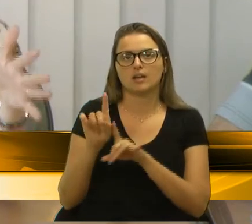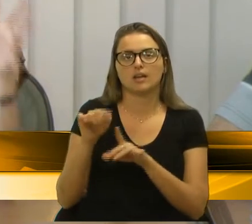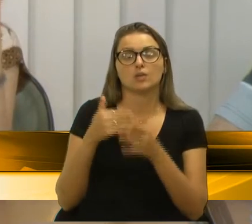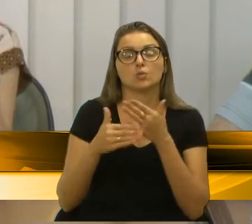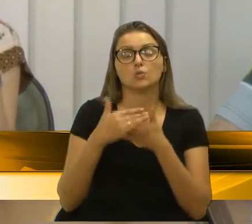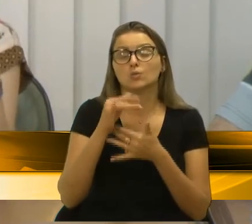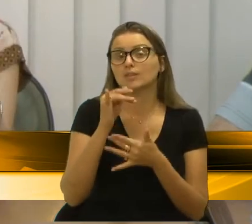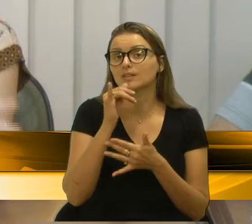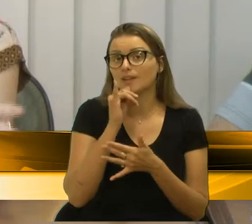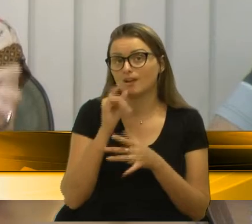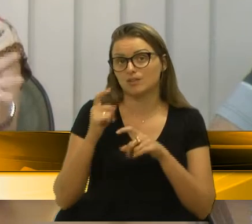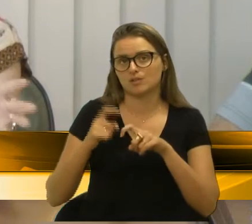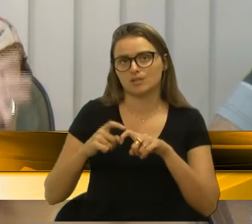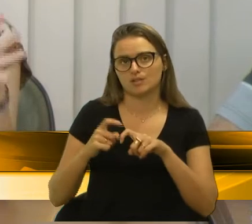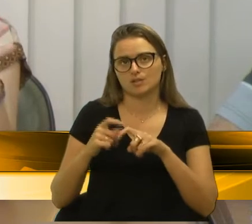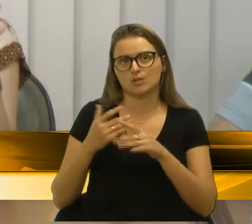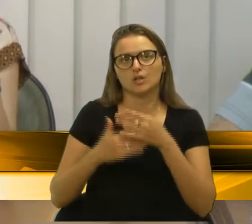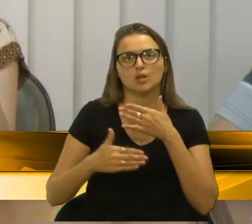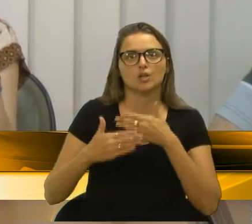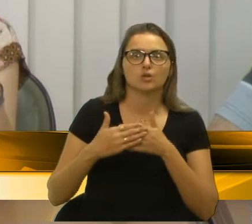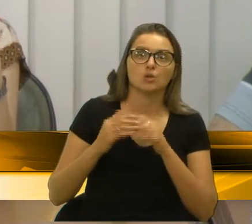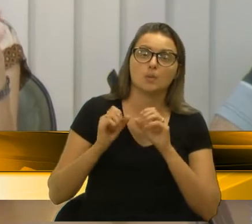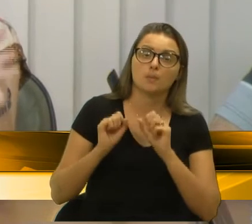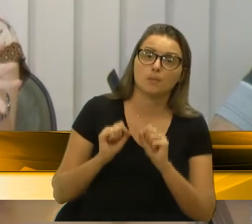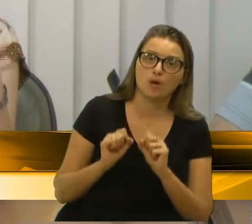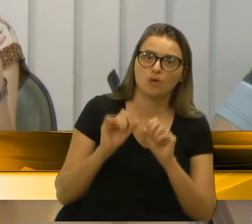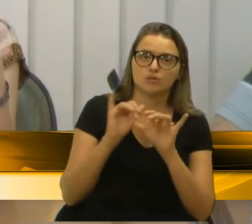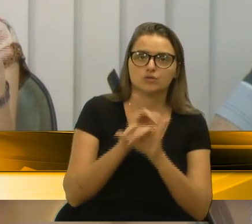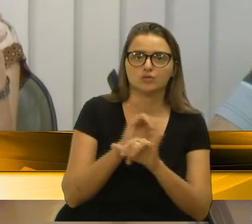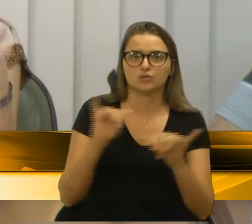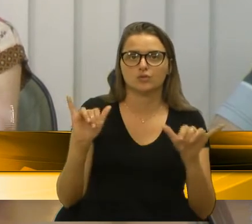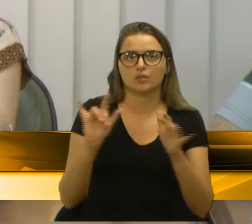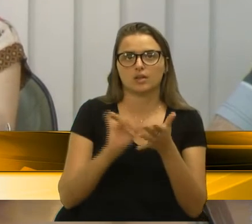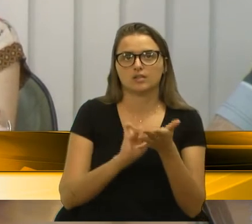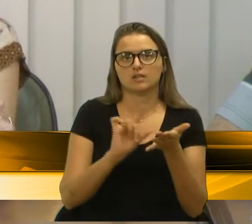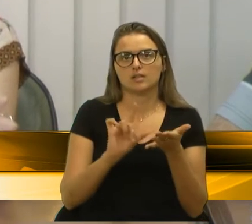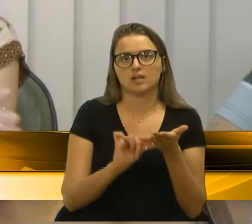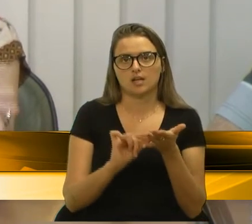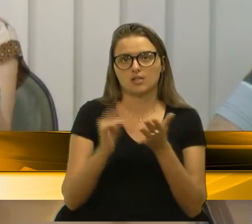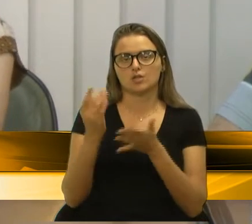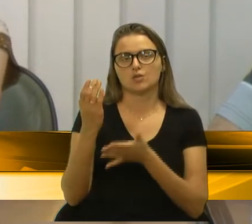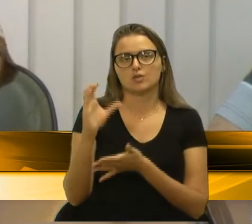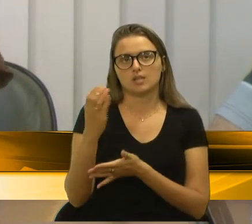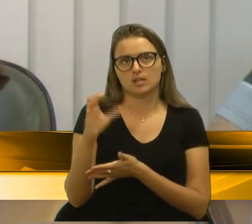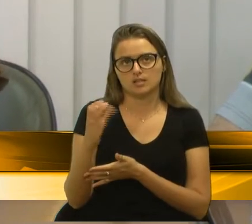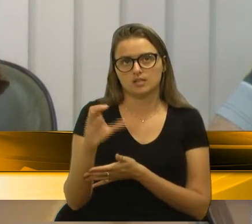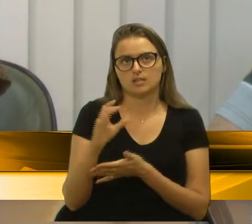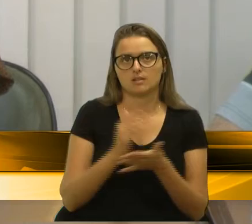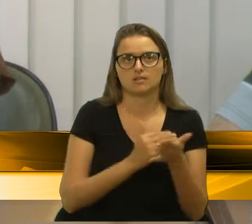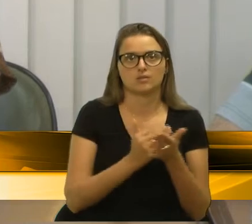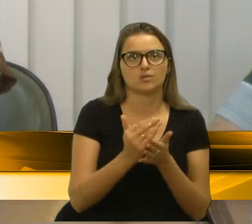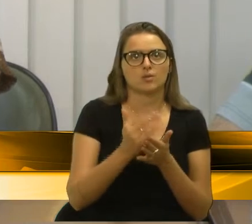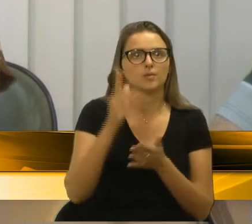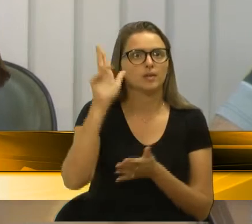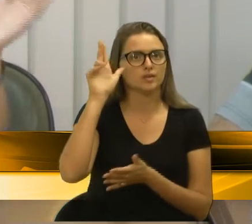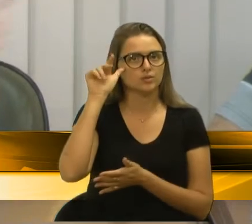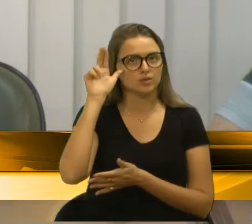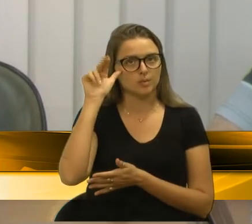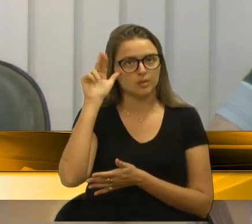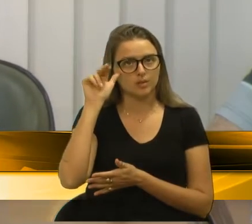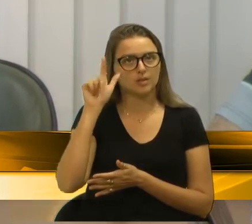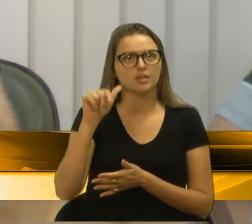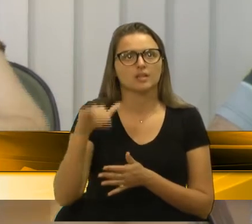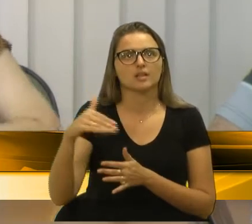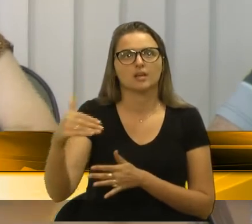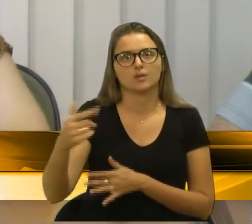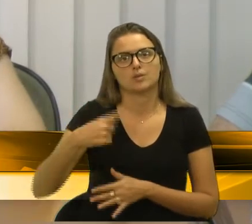clínico. Isso possivelmente vai estar publicado em artigo científico início de abril, que é quando a gente